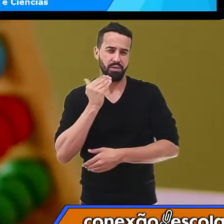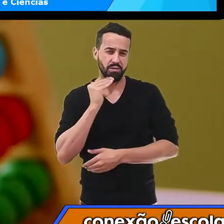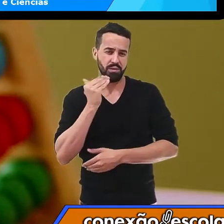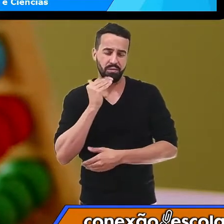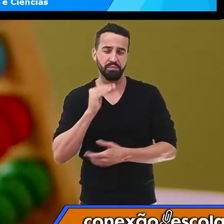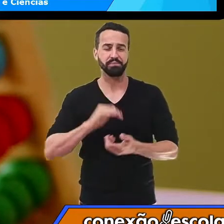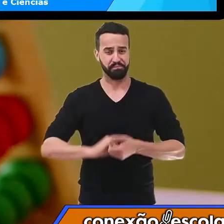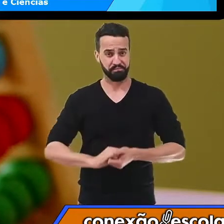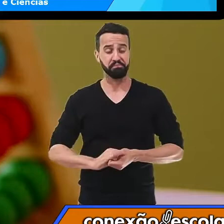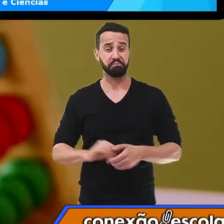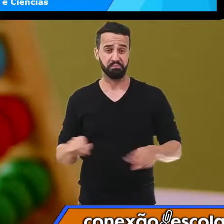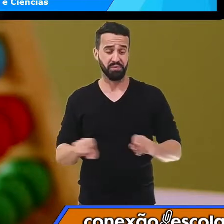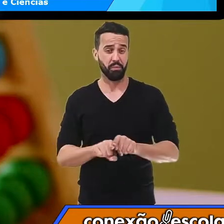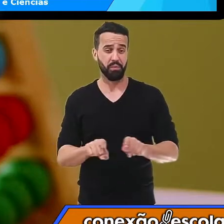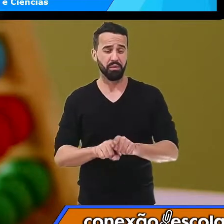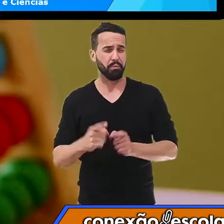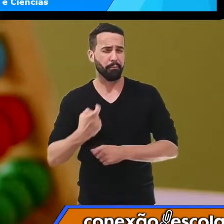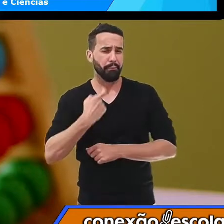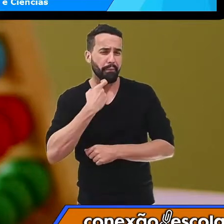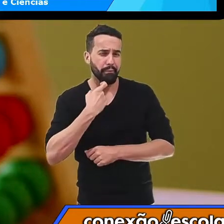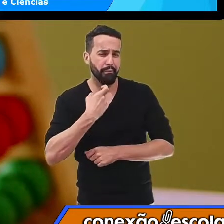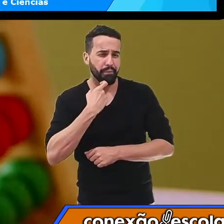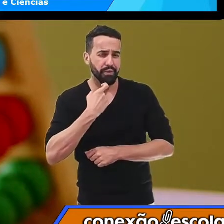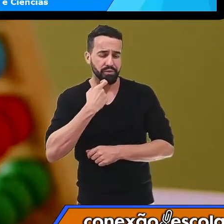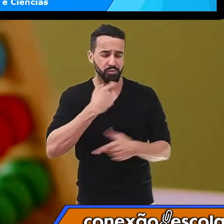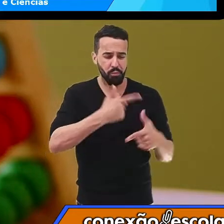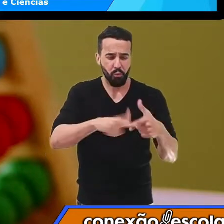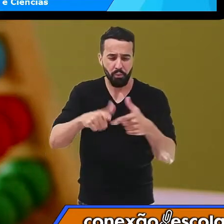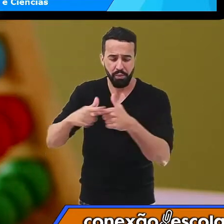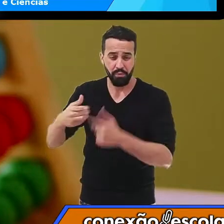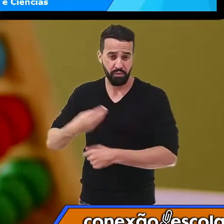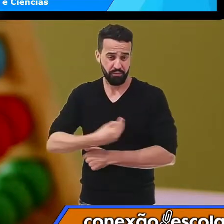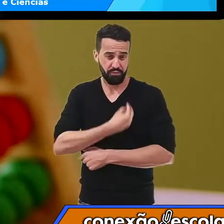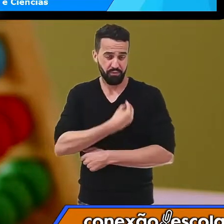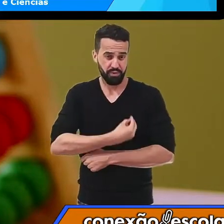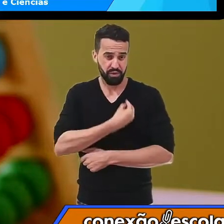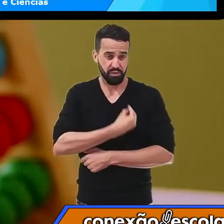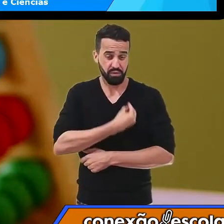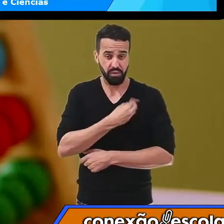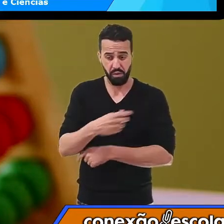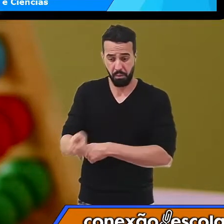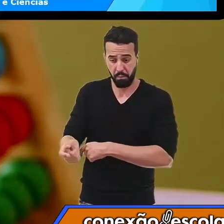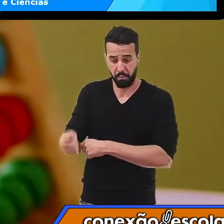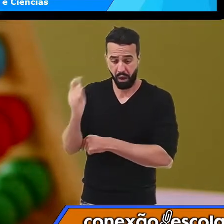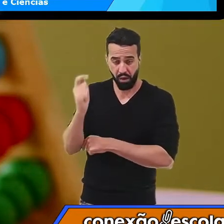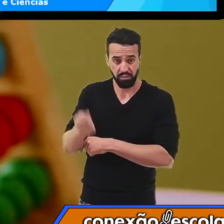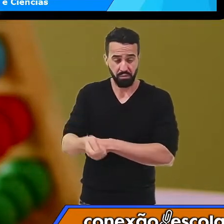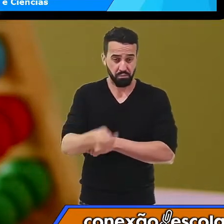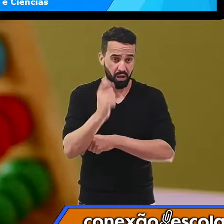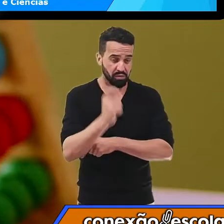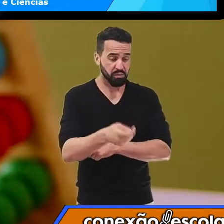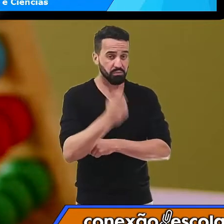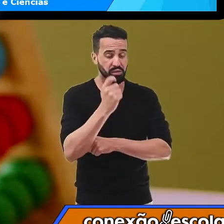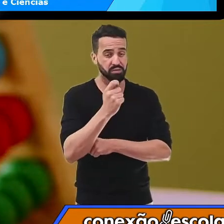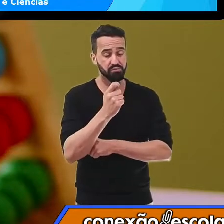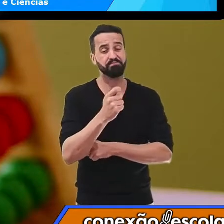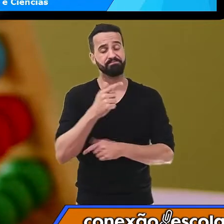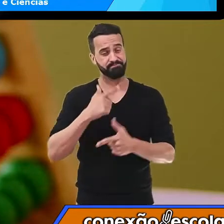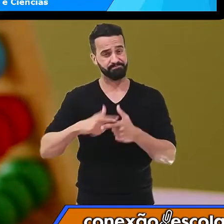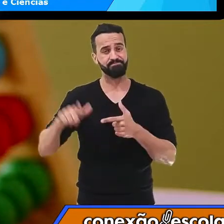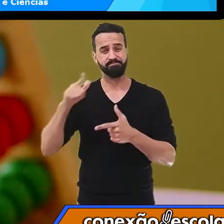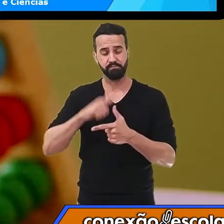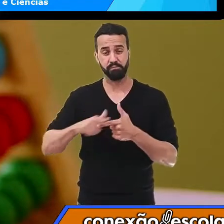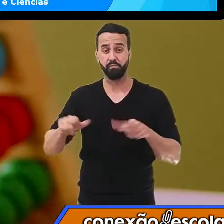peixes, o que interfere diretamente nas atividades de pesca, por exemplo, e é na própria